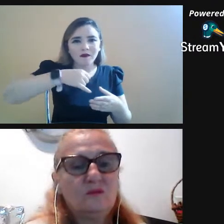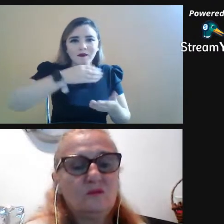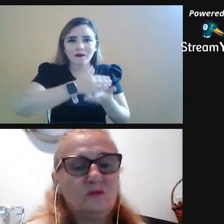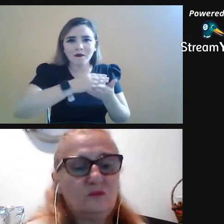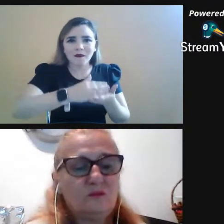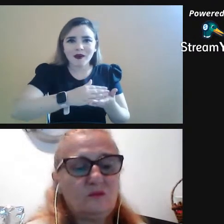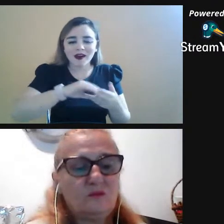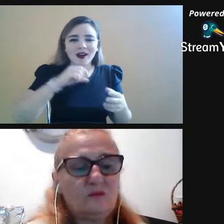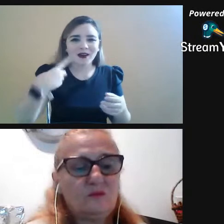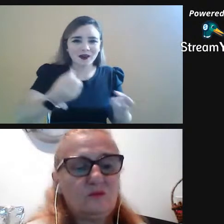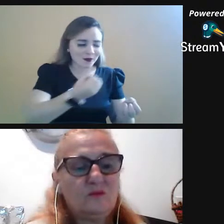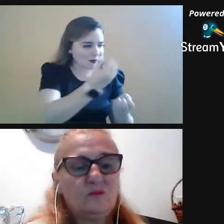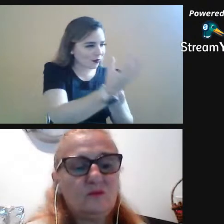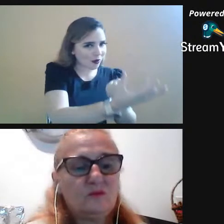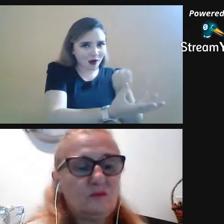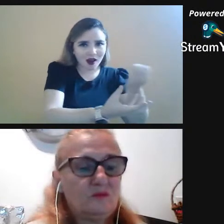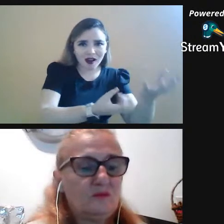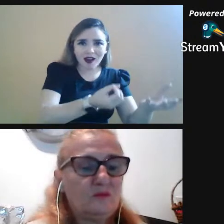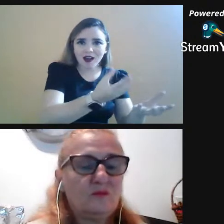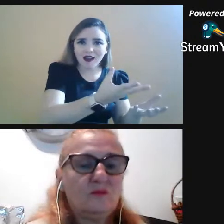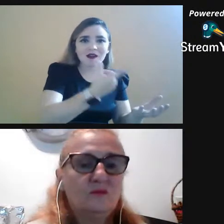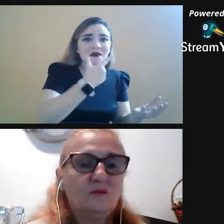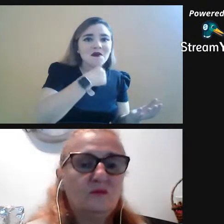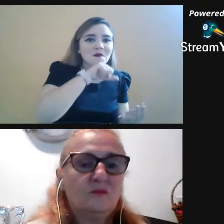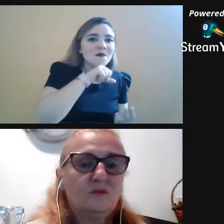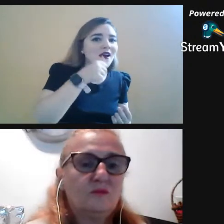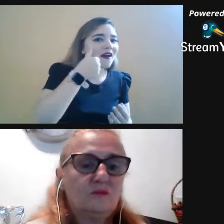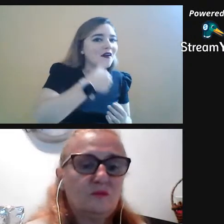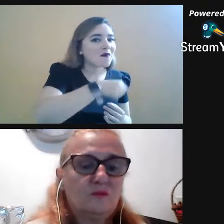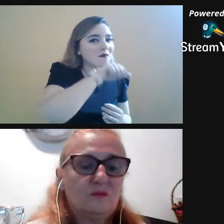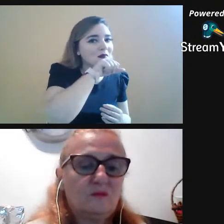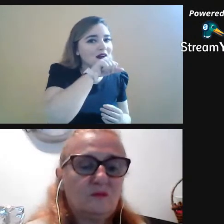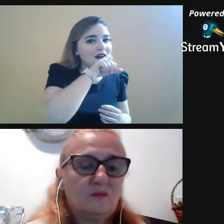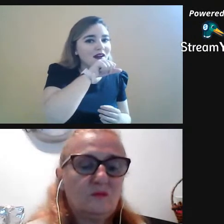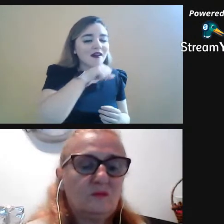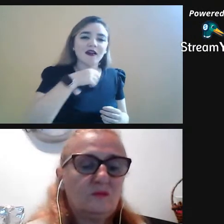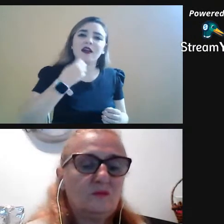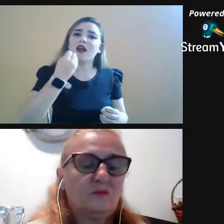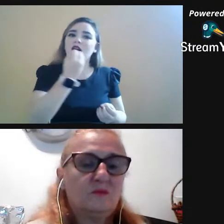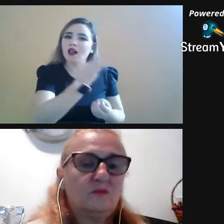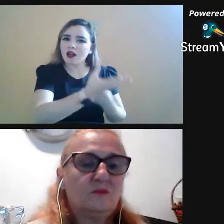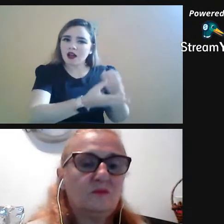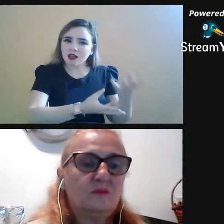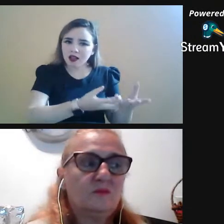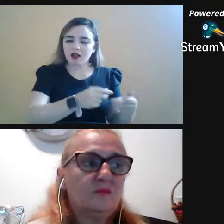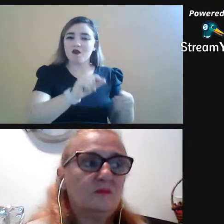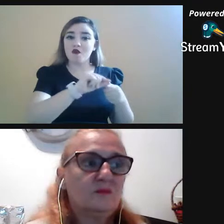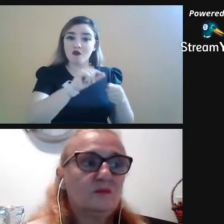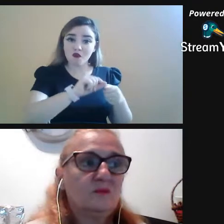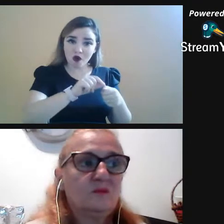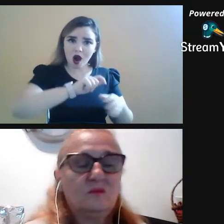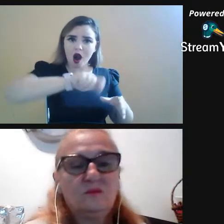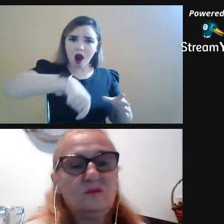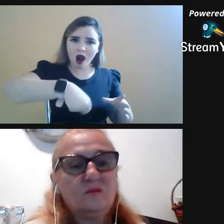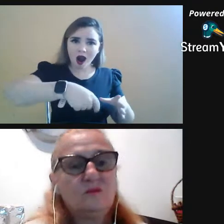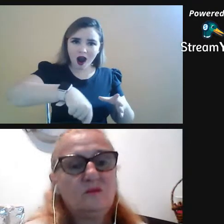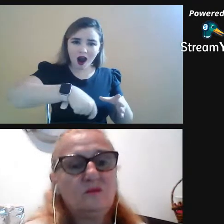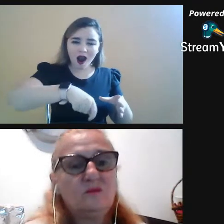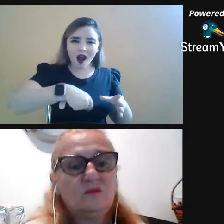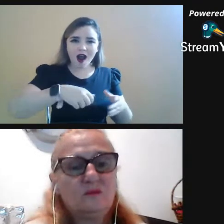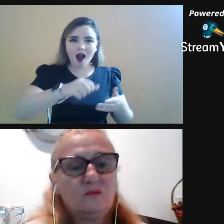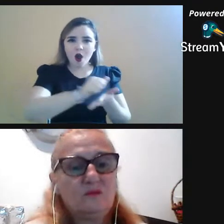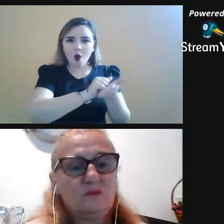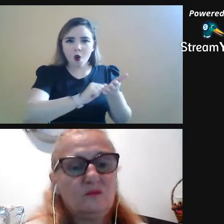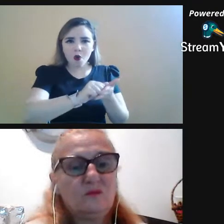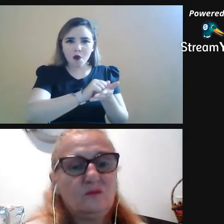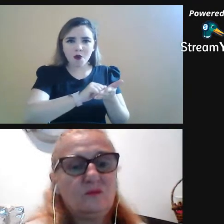doa esse óleo para esse pai ou para essa mãe, ela faz uma produção, parte dessa produção pode